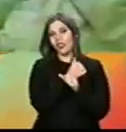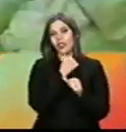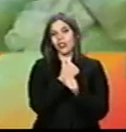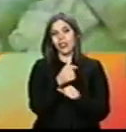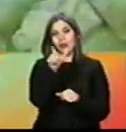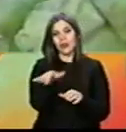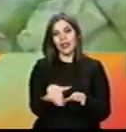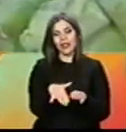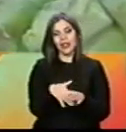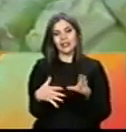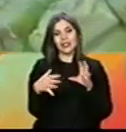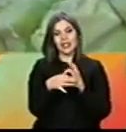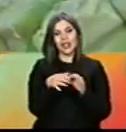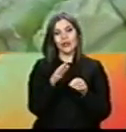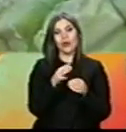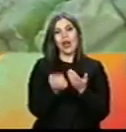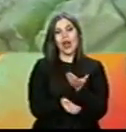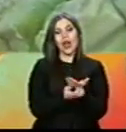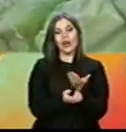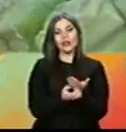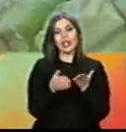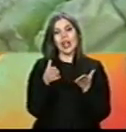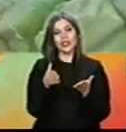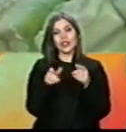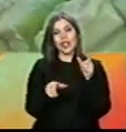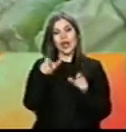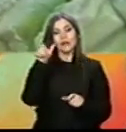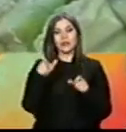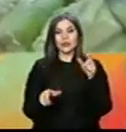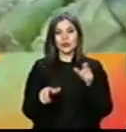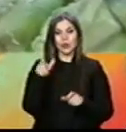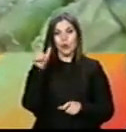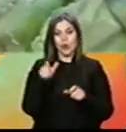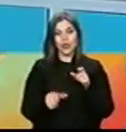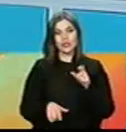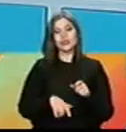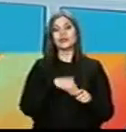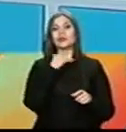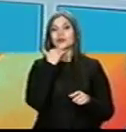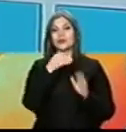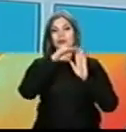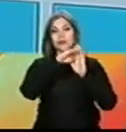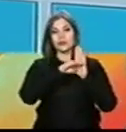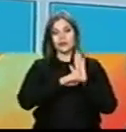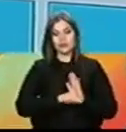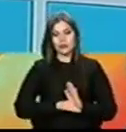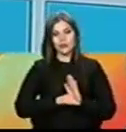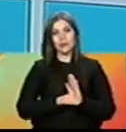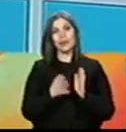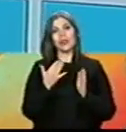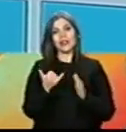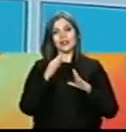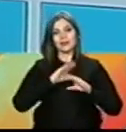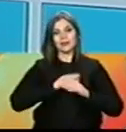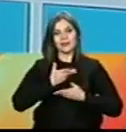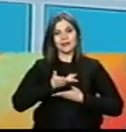âmbito da cozinha. Vamos ajudar os nossos telespectadores a ficarem tão prós para a cozinha. Pois é, a lista de ingredientes, não é? Já continuamos então a explicar o